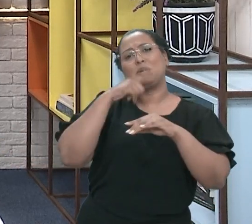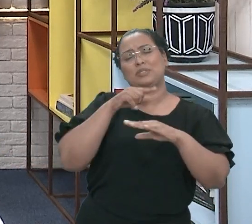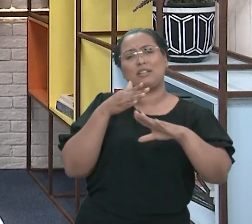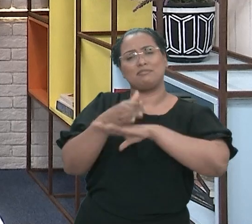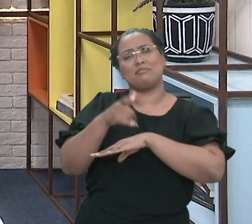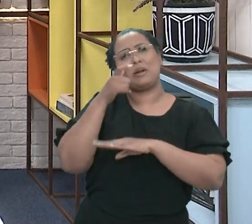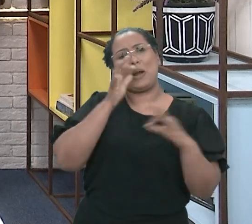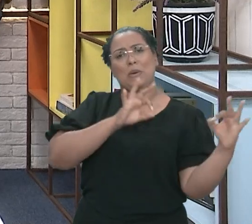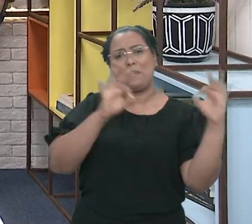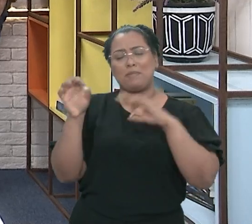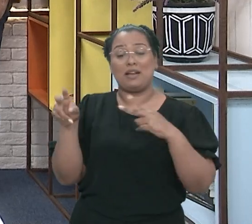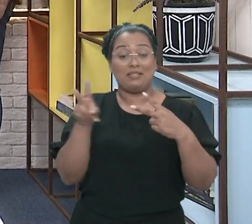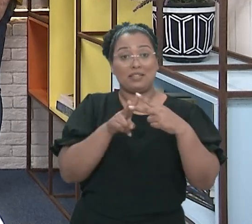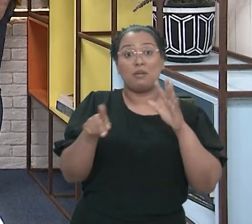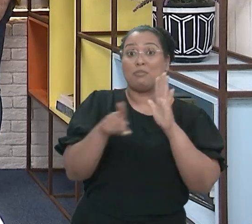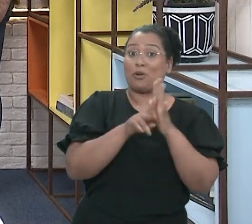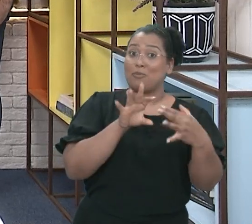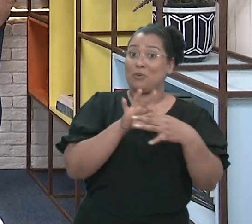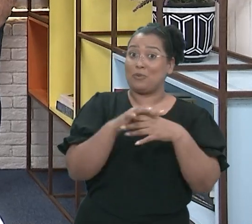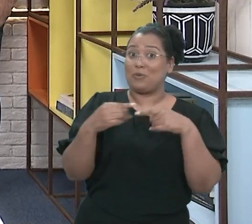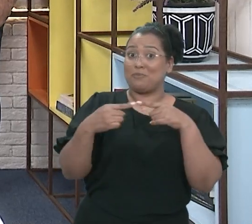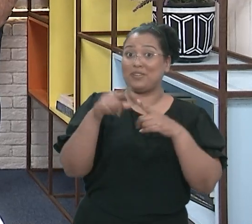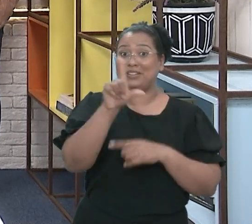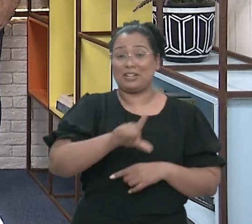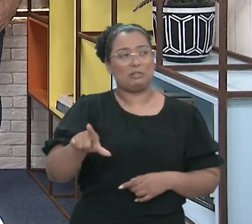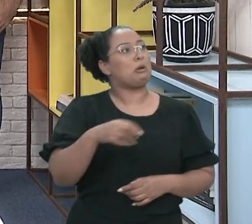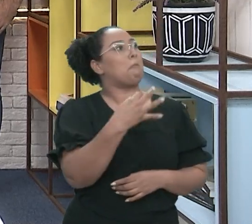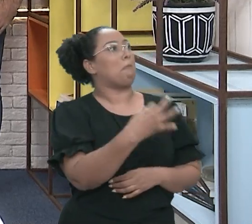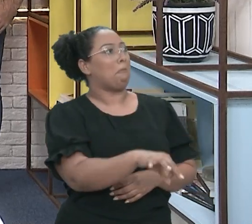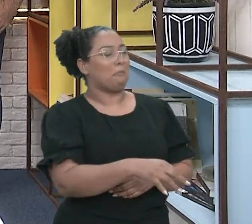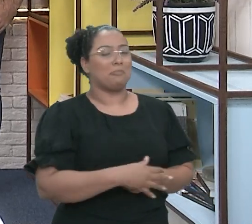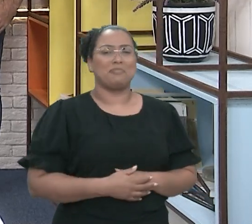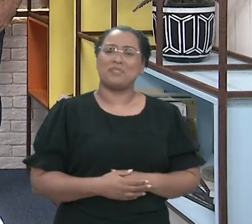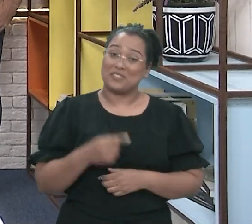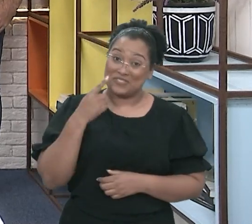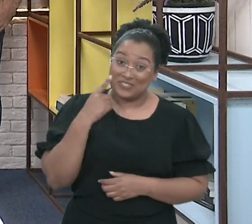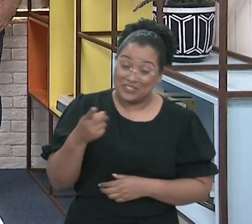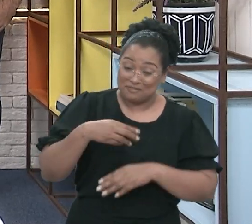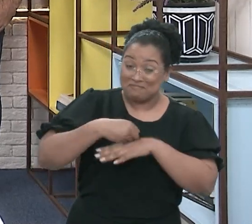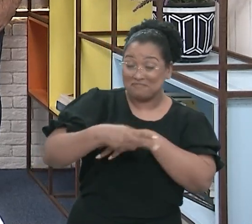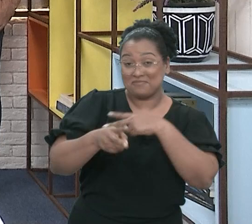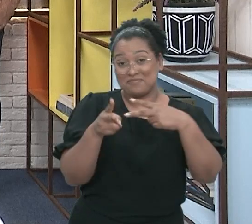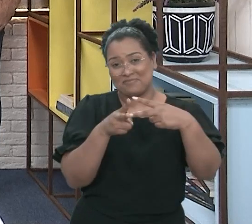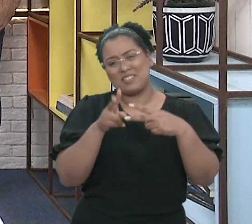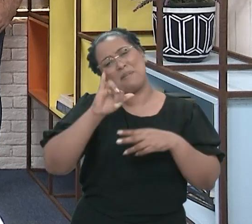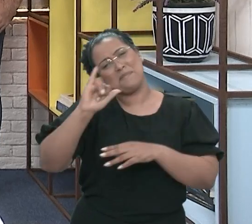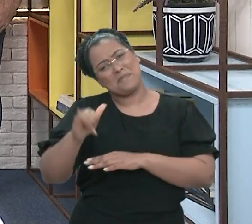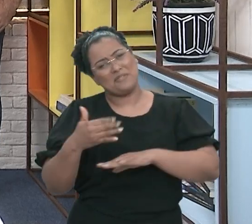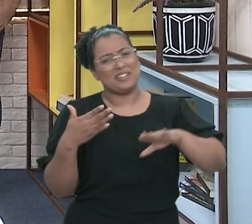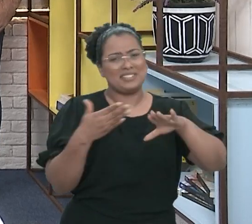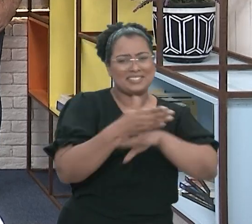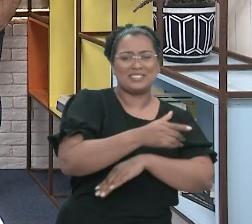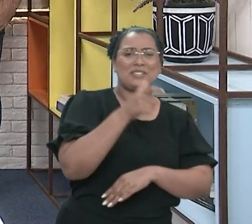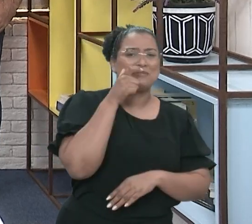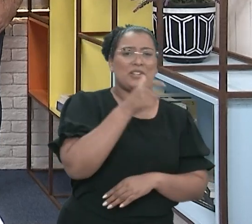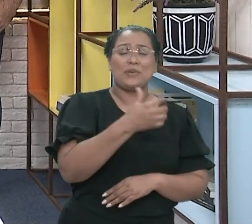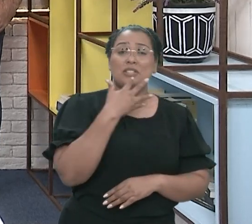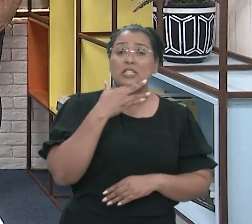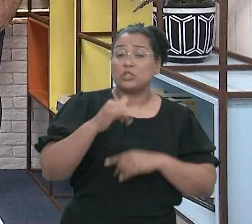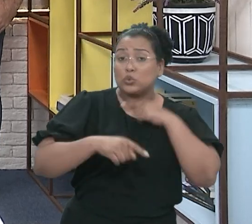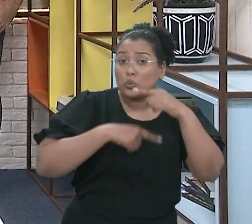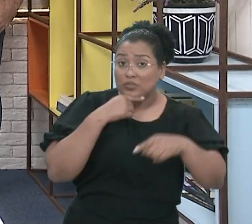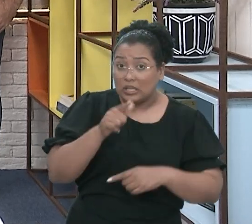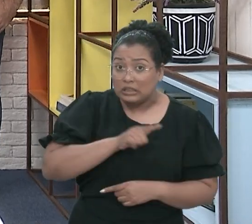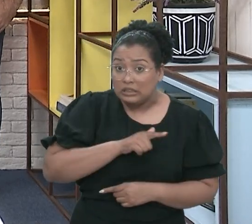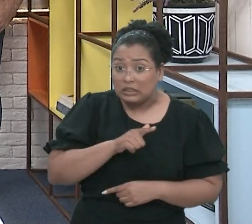hoje bem da literatura, Cássio. Com certeza. Tá aí então. É só você comparecer e também, se tiver alguma outra dúvida,